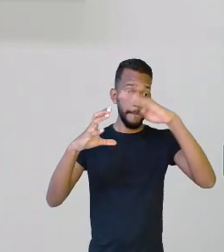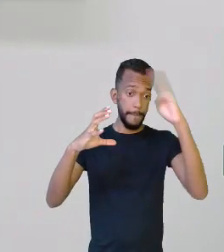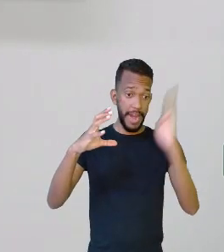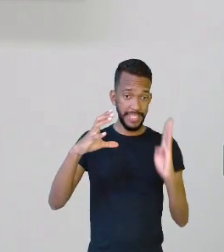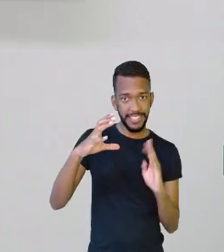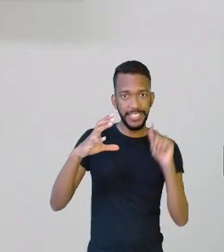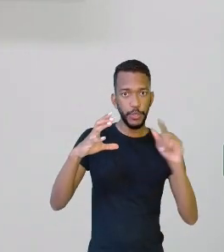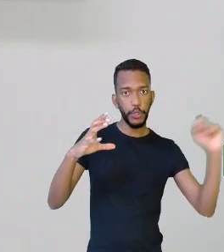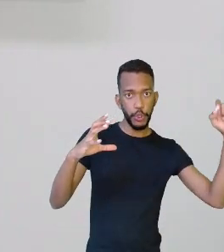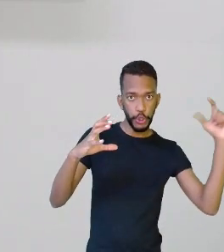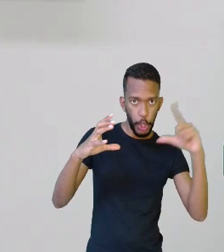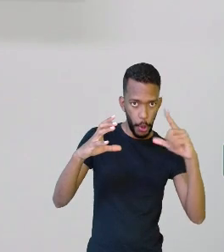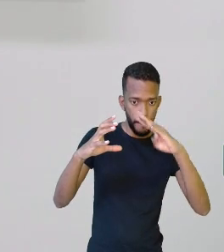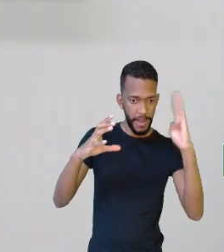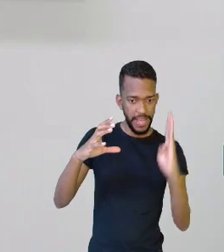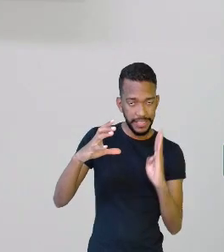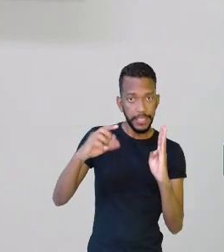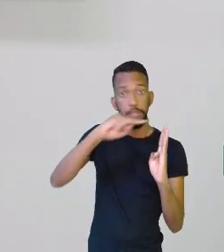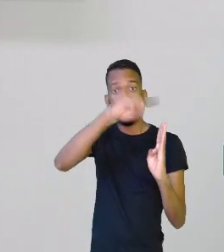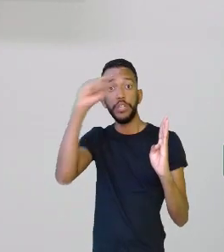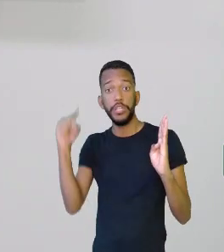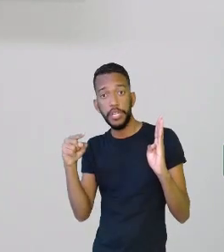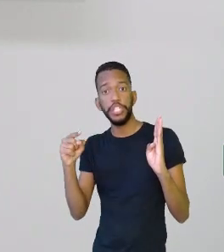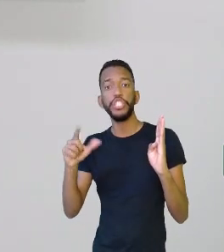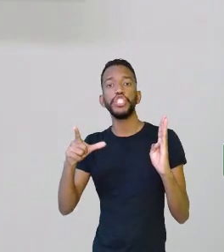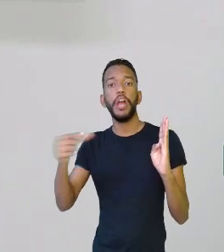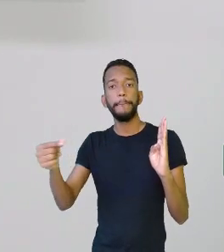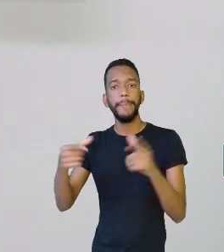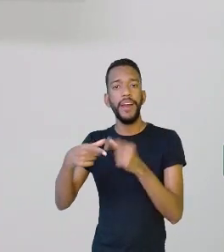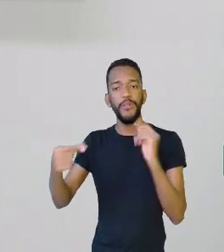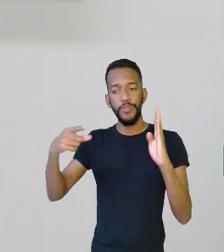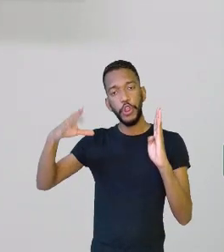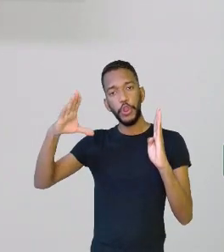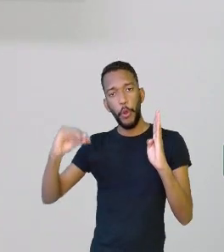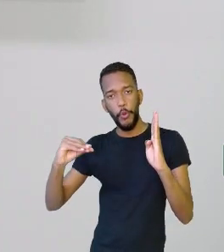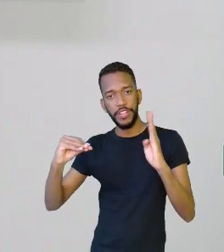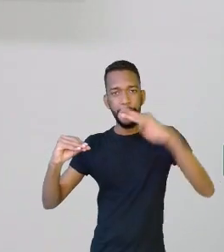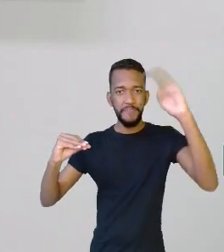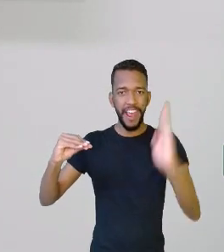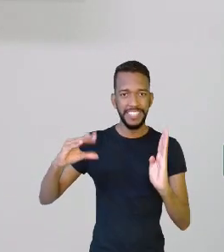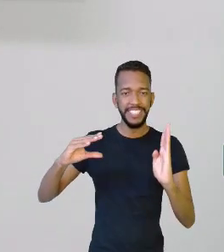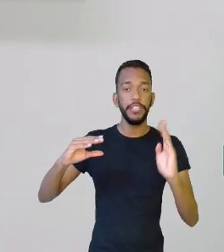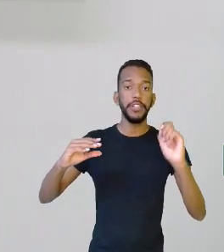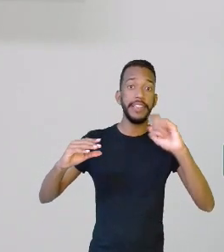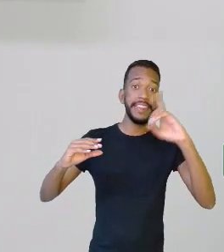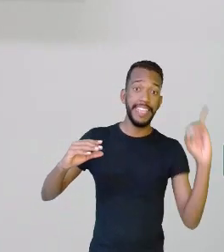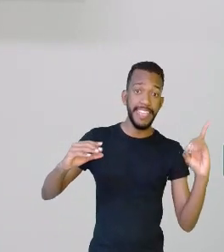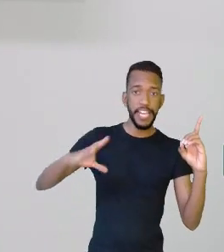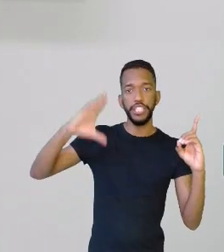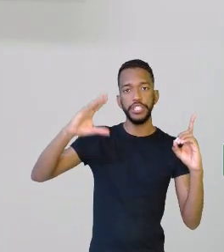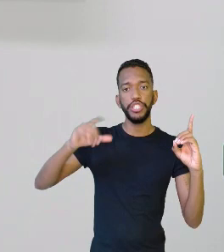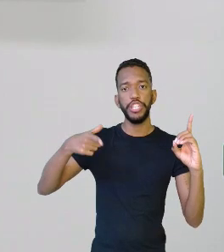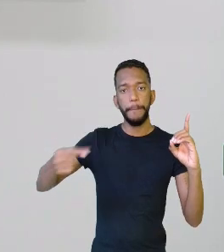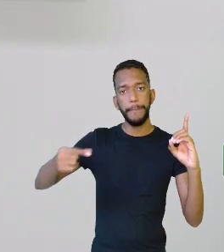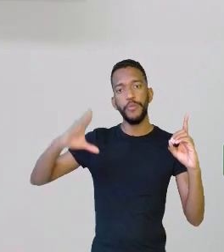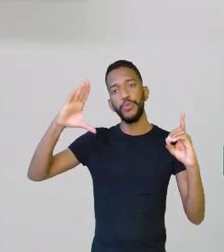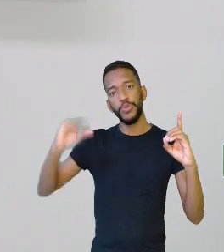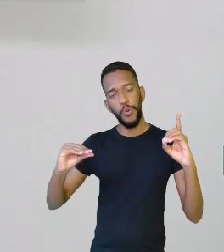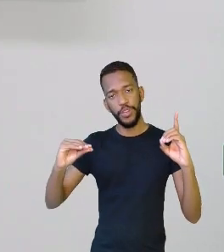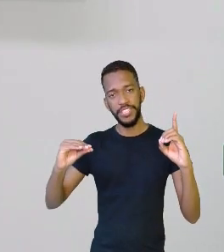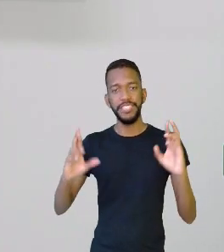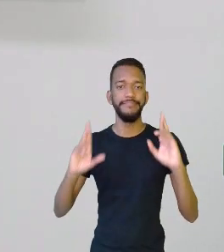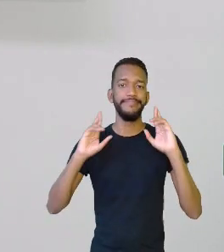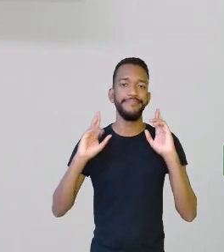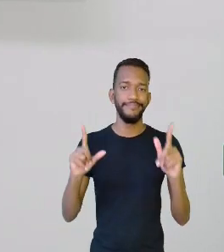é? Lá no Japão ele está do outro lado e lá é noite. Então, existe uma diferença bastante grande